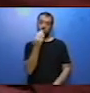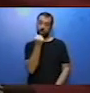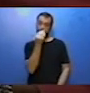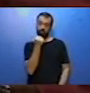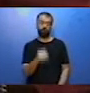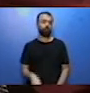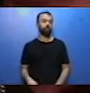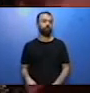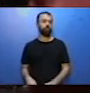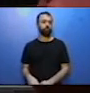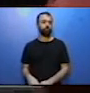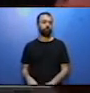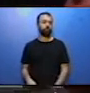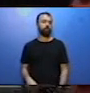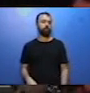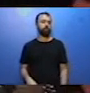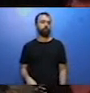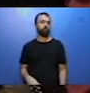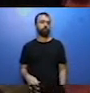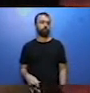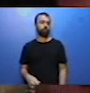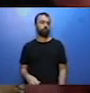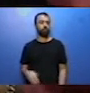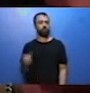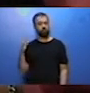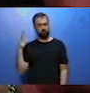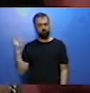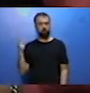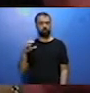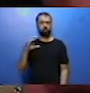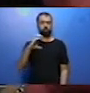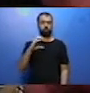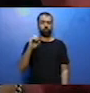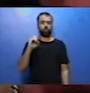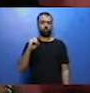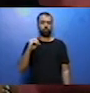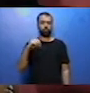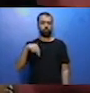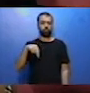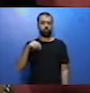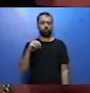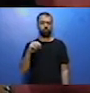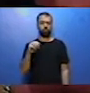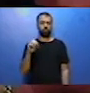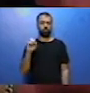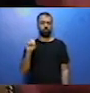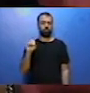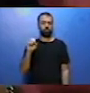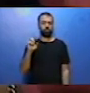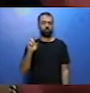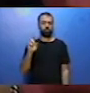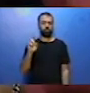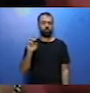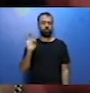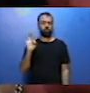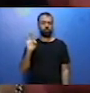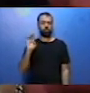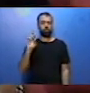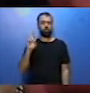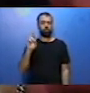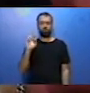a gente sair para fazer alguma atividade o construtor são aqueles alimentos ricos em